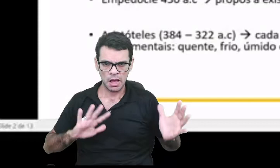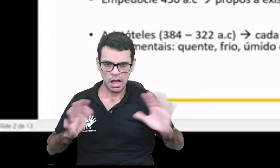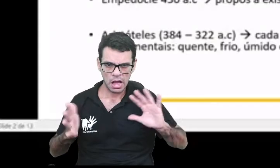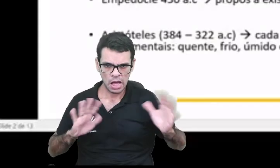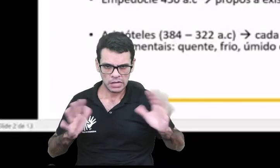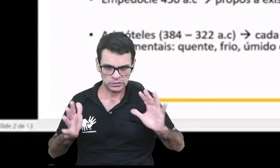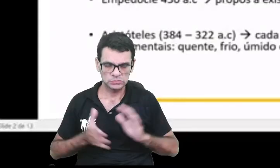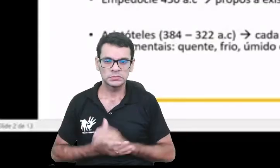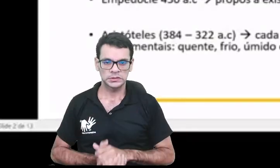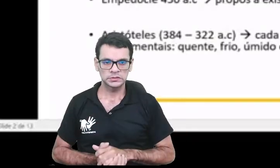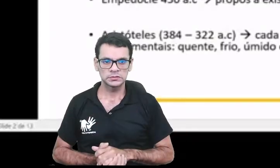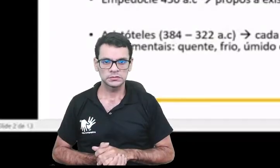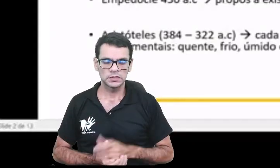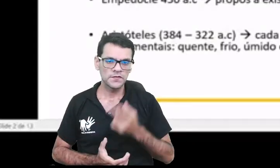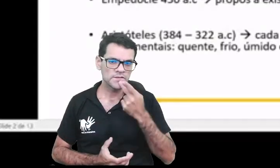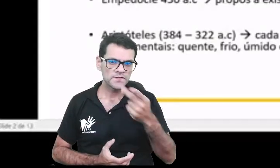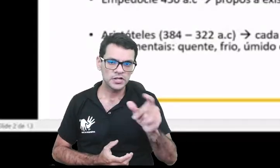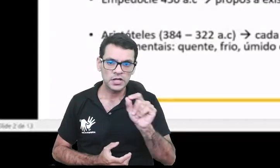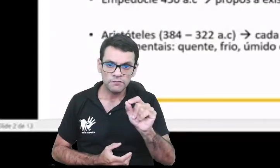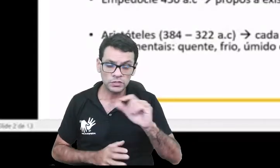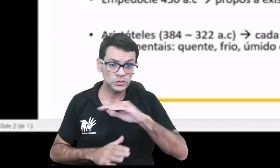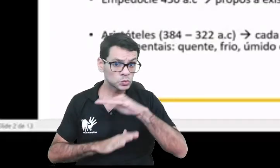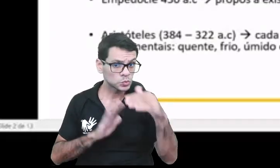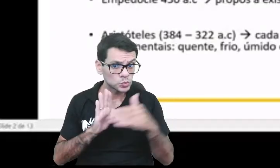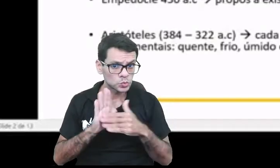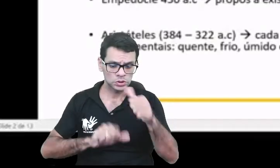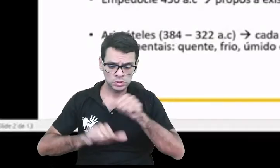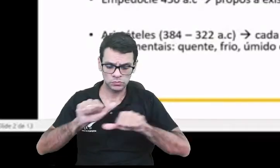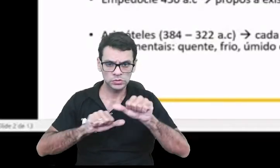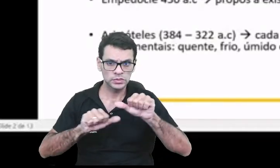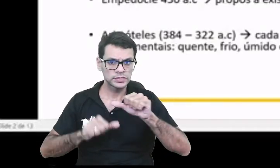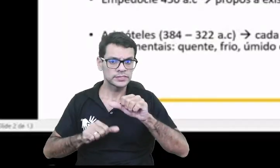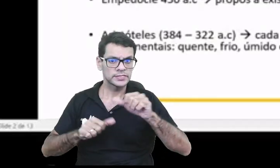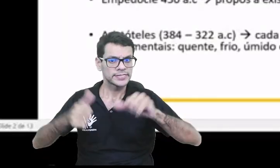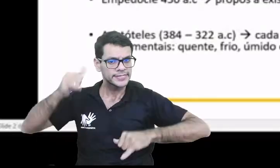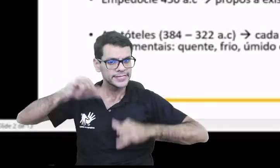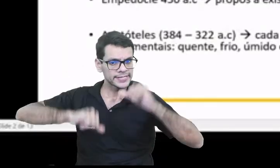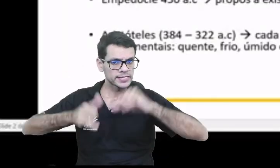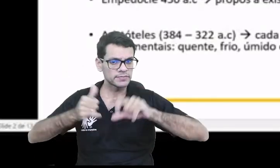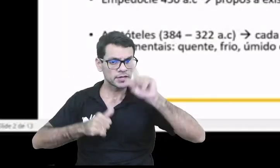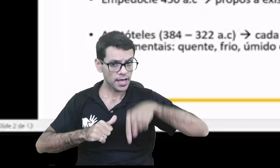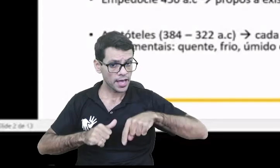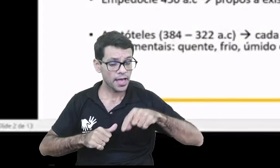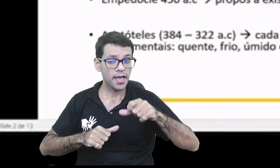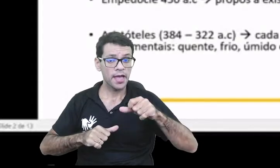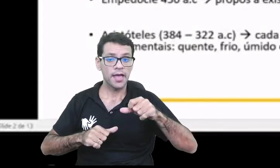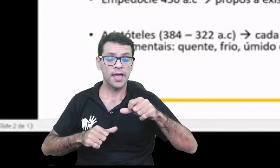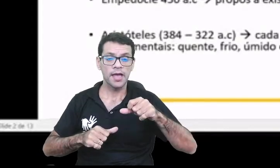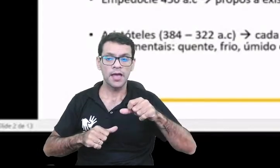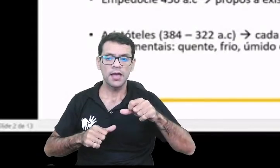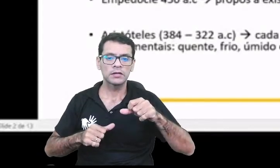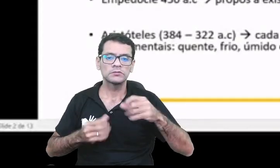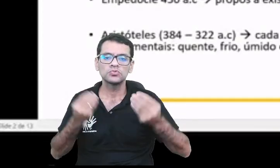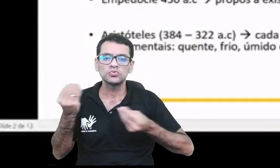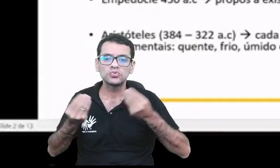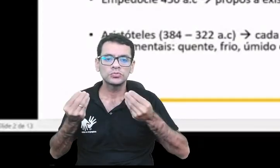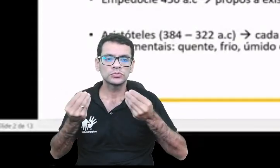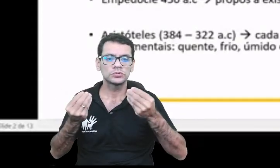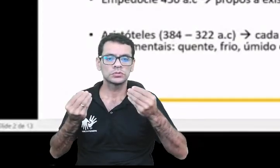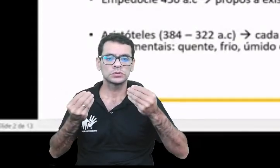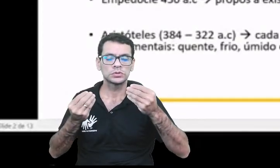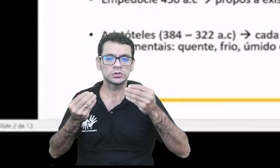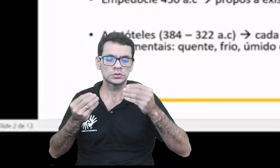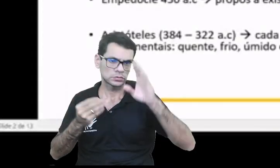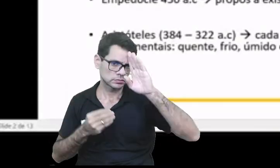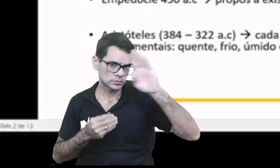aproximadamente, né, ele dizia assim, que toda alteração química era meramente uma alteração no aspecto de uma substância